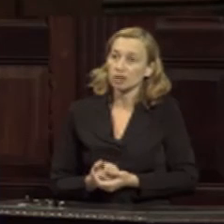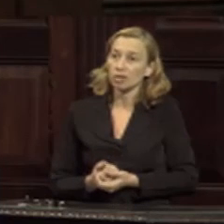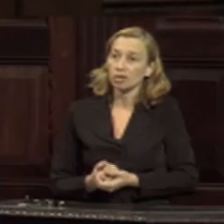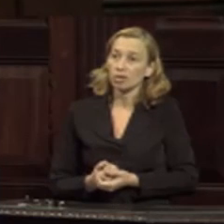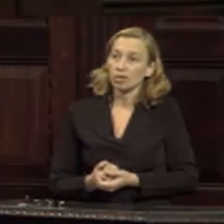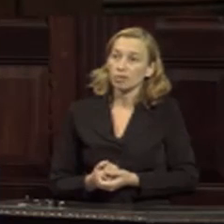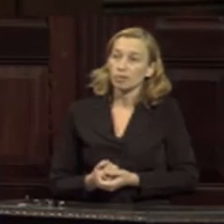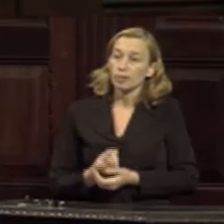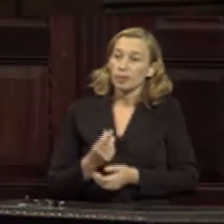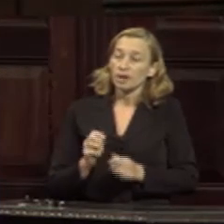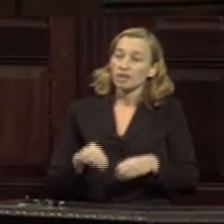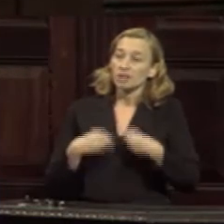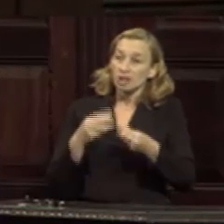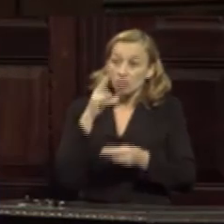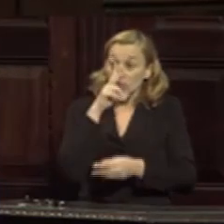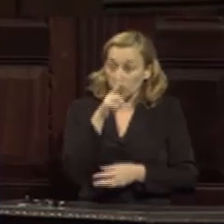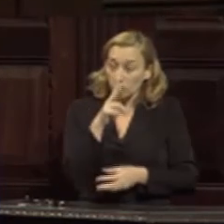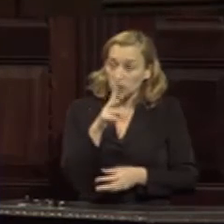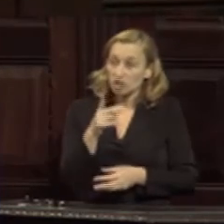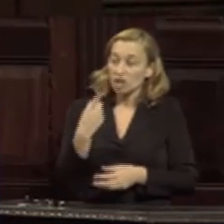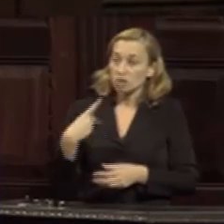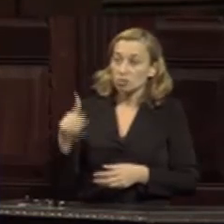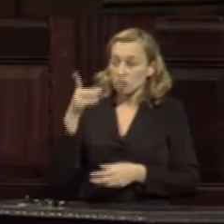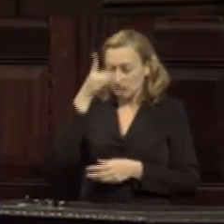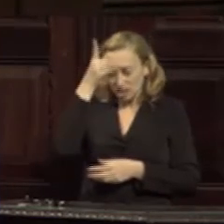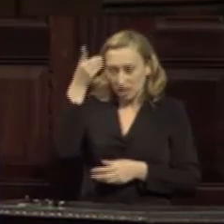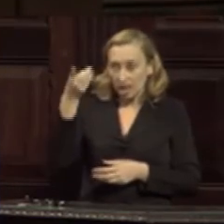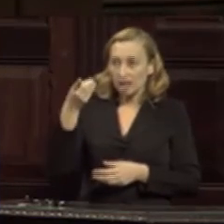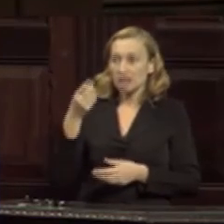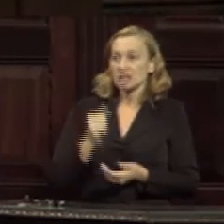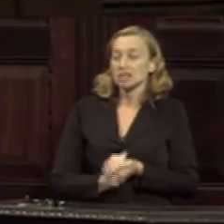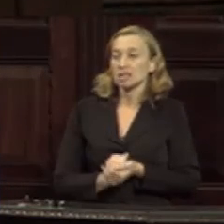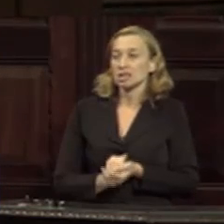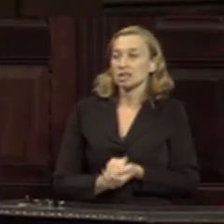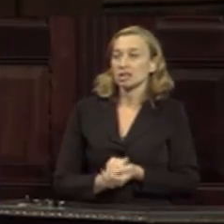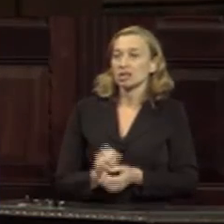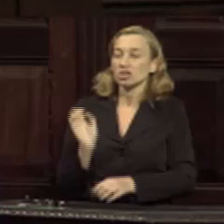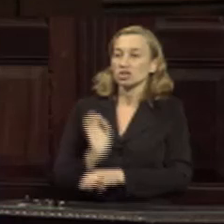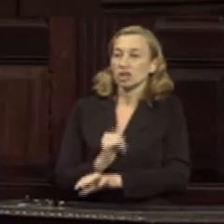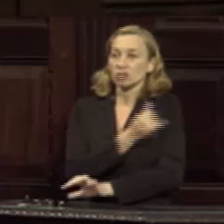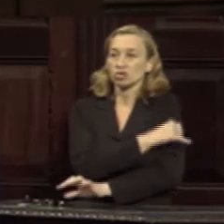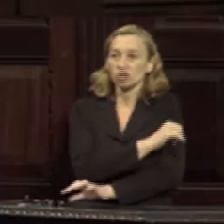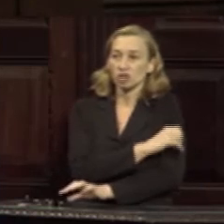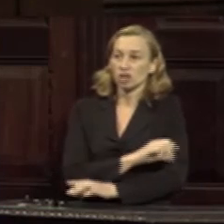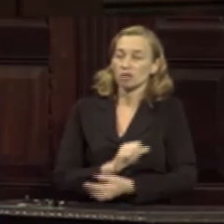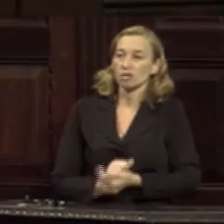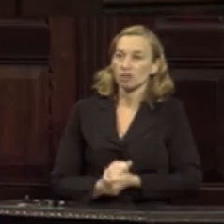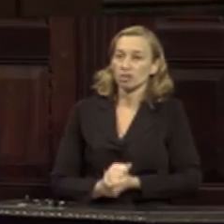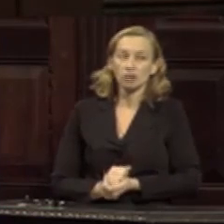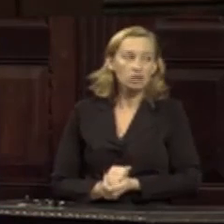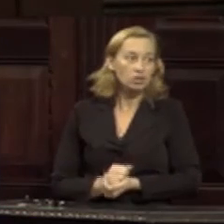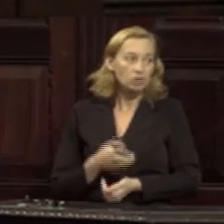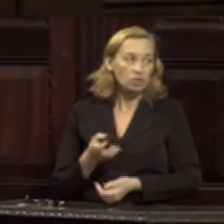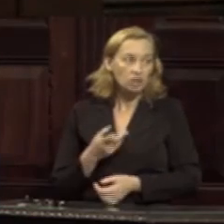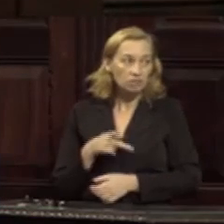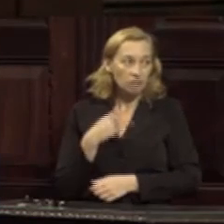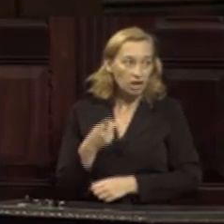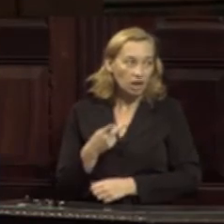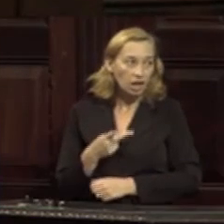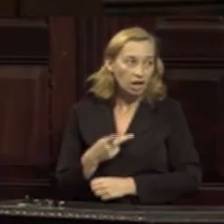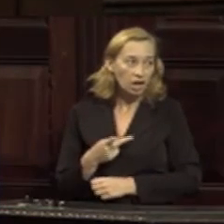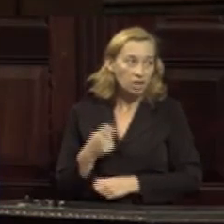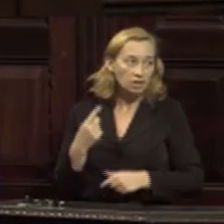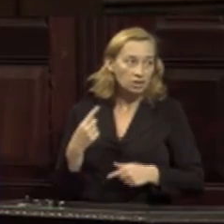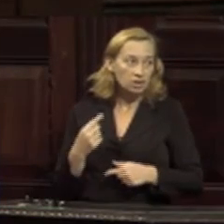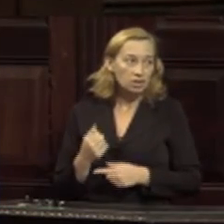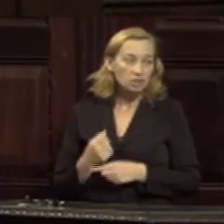o fortalecimento das suas ideias em favor do Estado do Rio de Janeiro. É essa a compreensão que nós pedimos. O debate